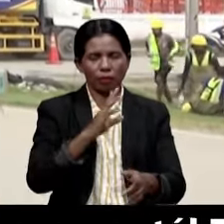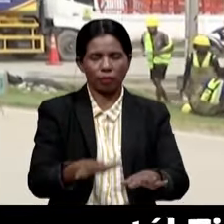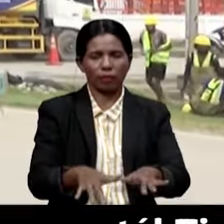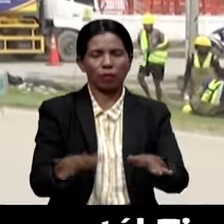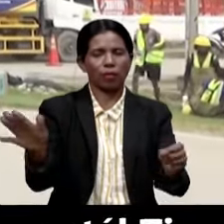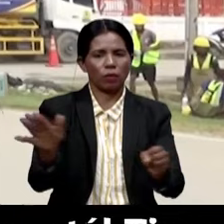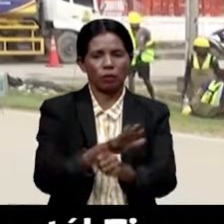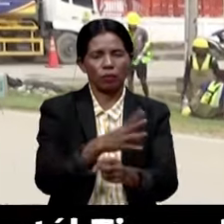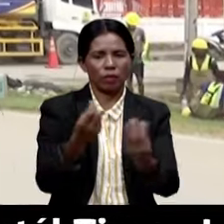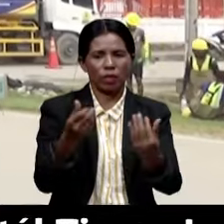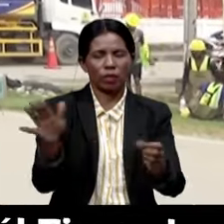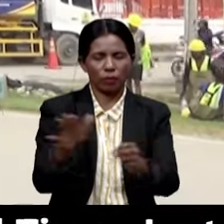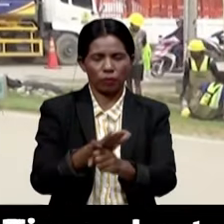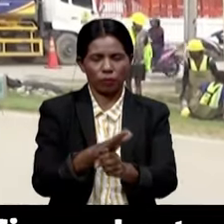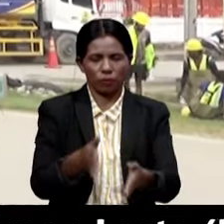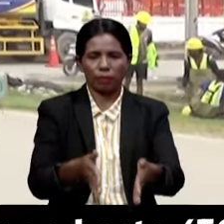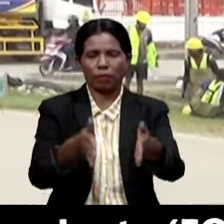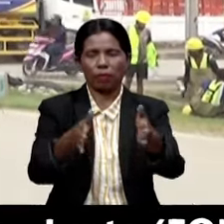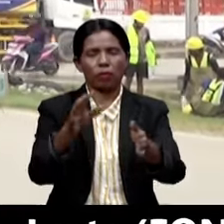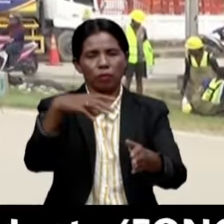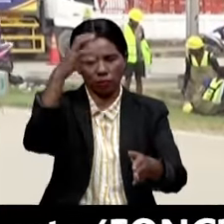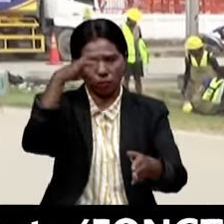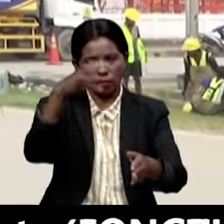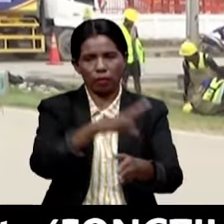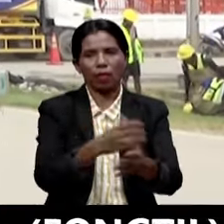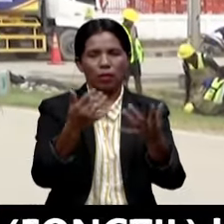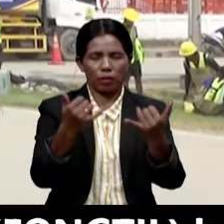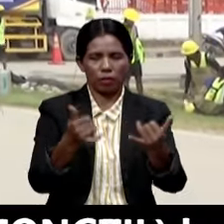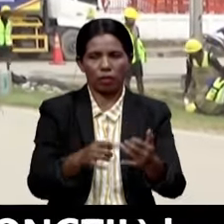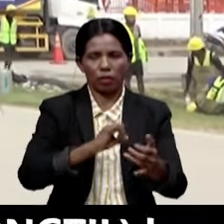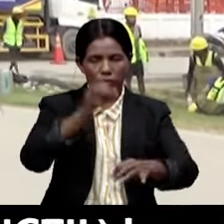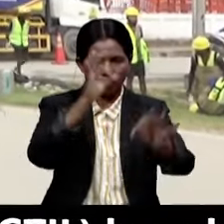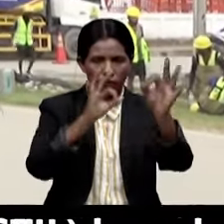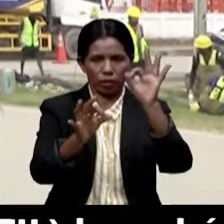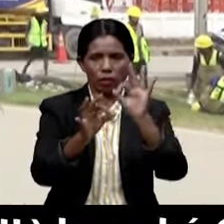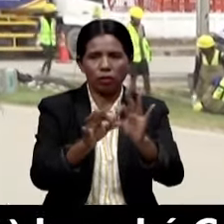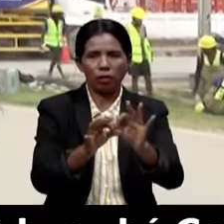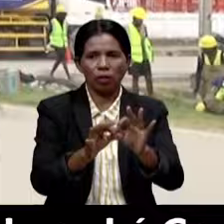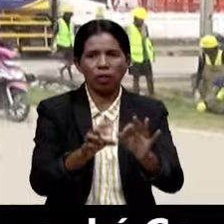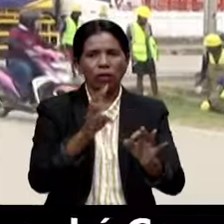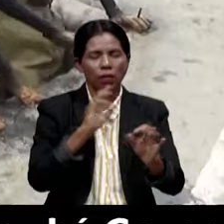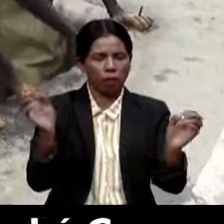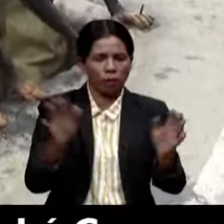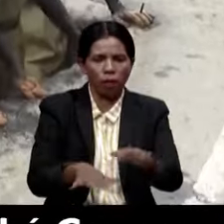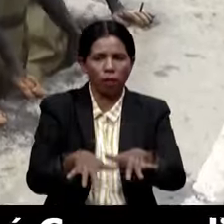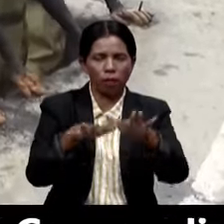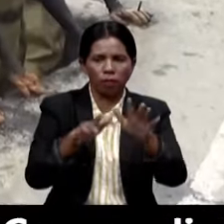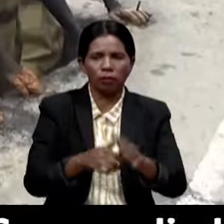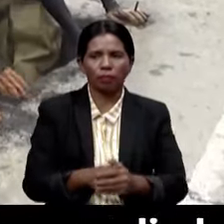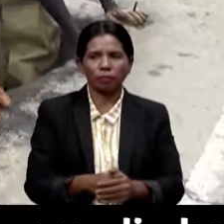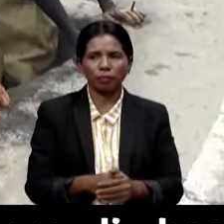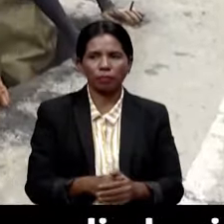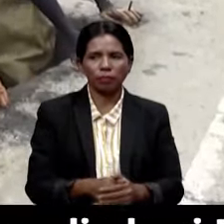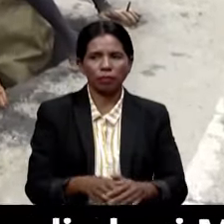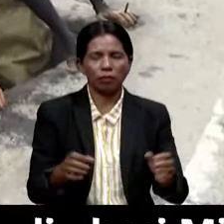leta. Udang ben mai be halai besar masa gora, alfir kata biasa dah saya tahu. Inundação lá